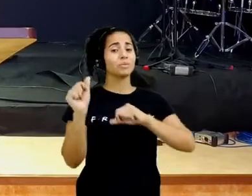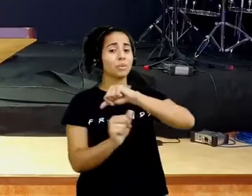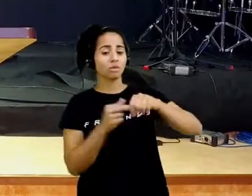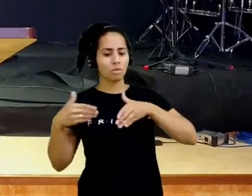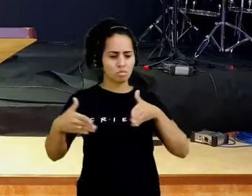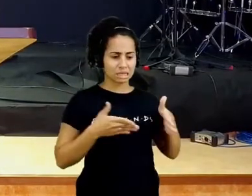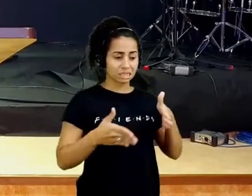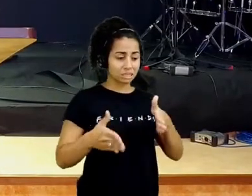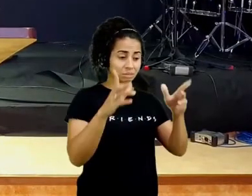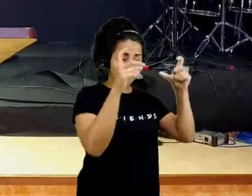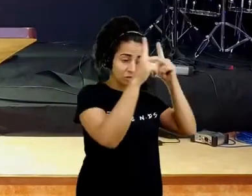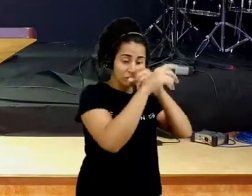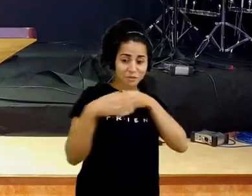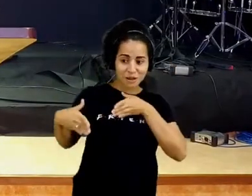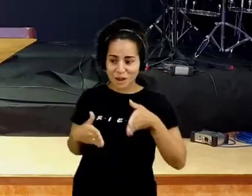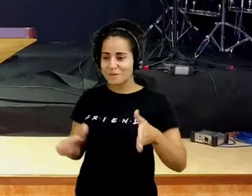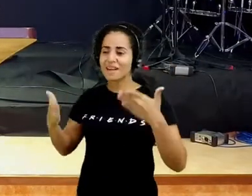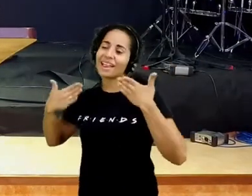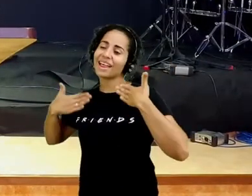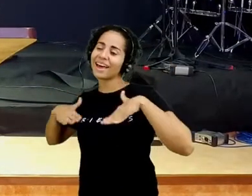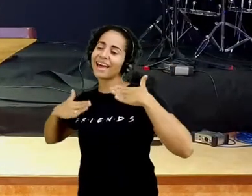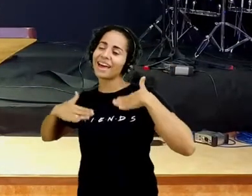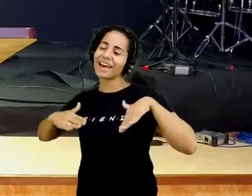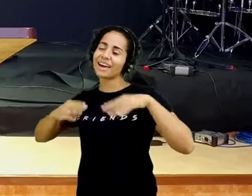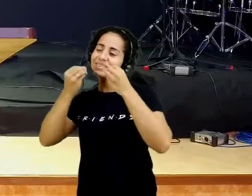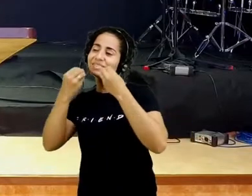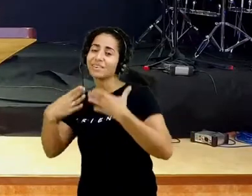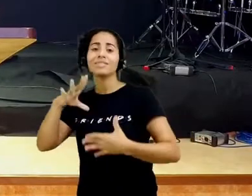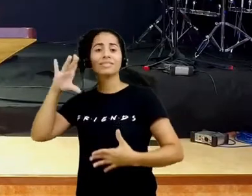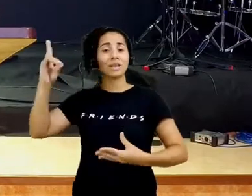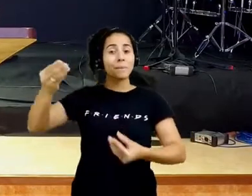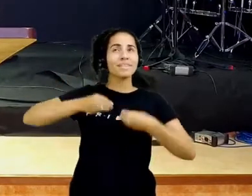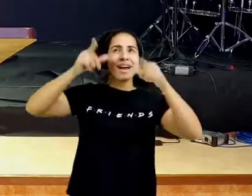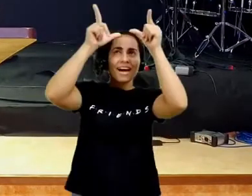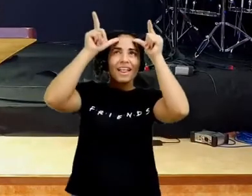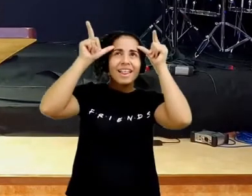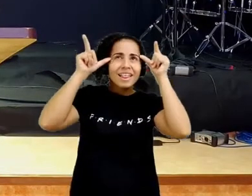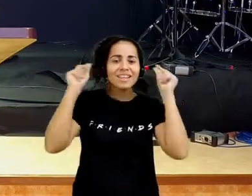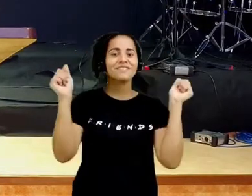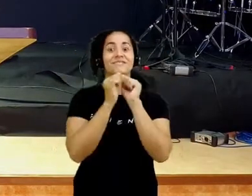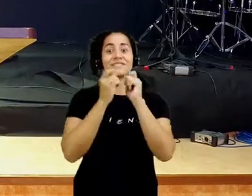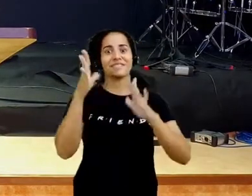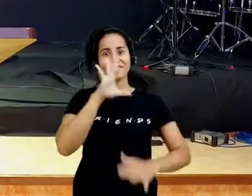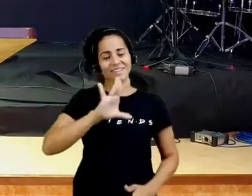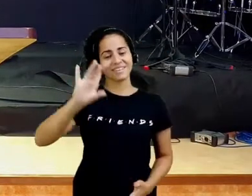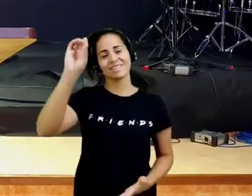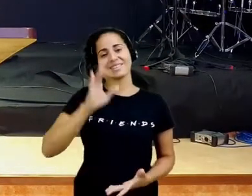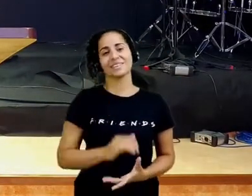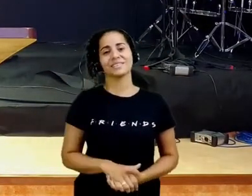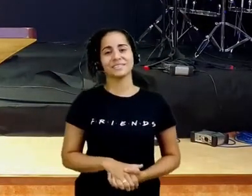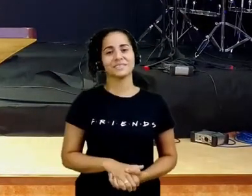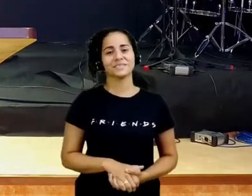o caminho espinhoso para um caminho aplanado, um caminho leve, que Ele pode aliviar o meu fardo. Glória a Deus por isso, queridos.